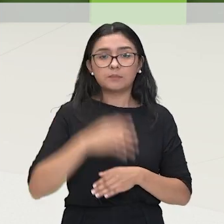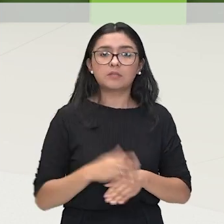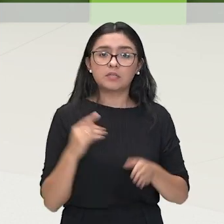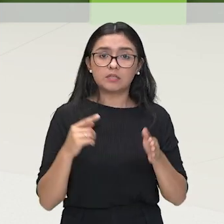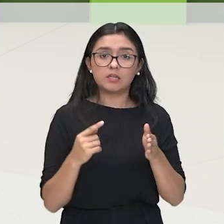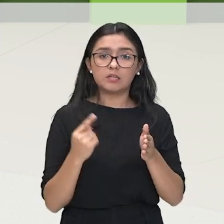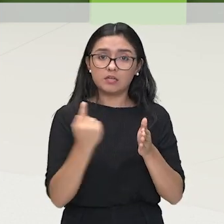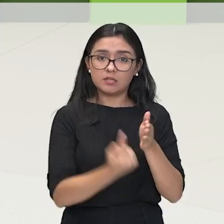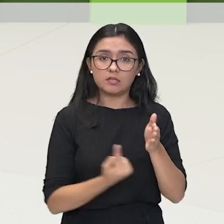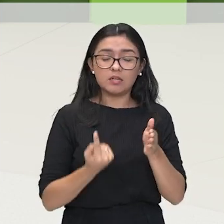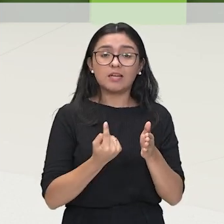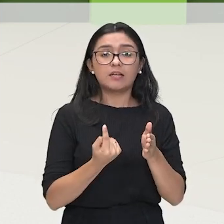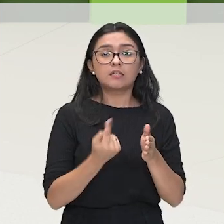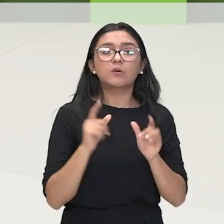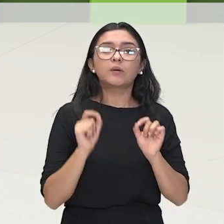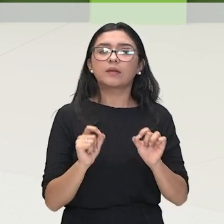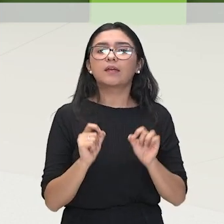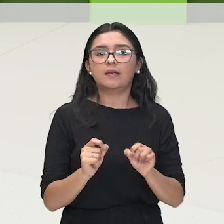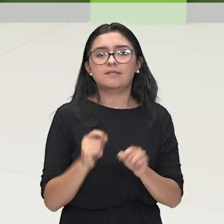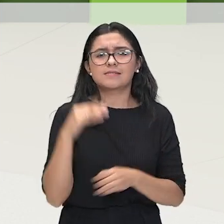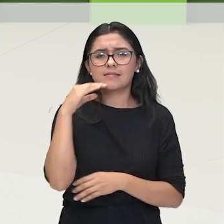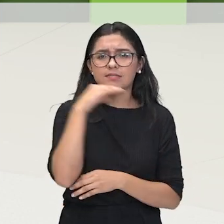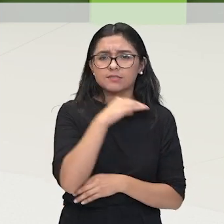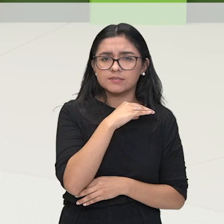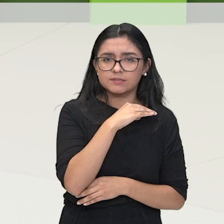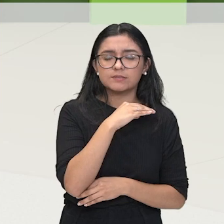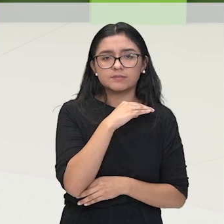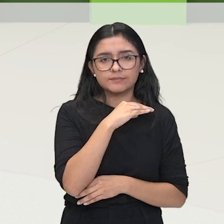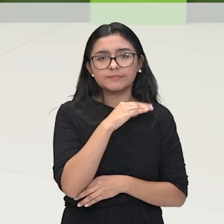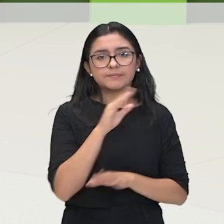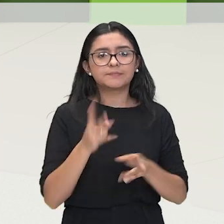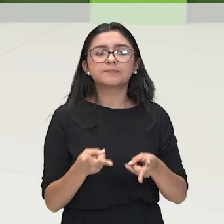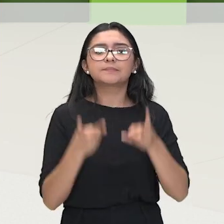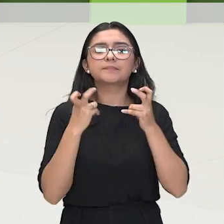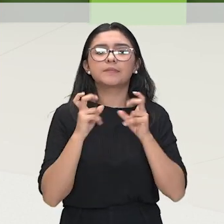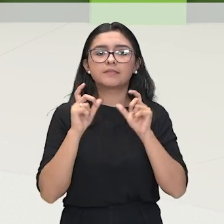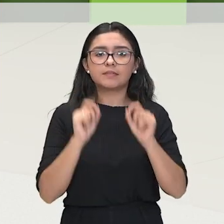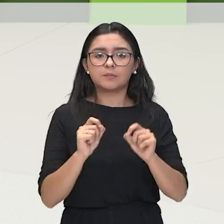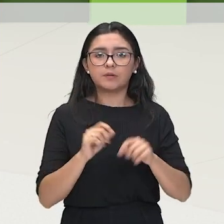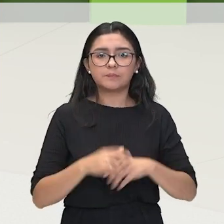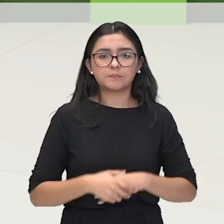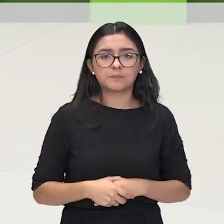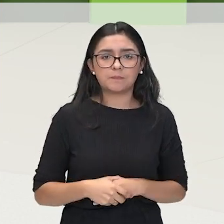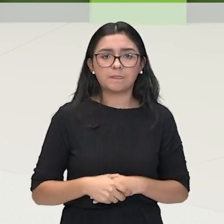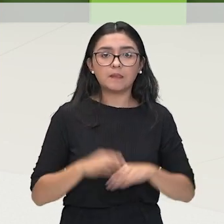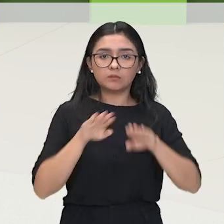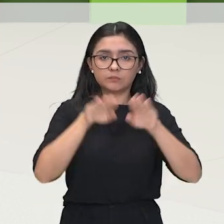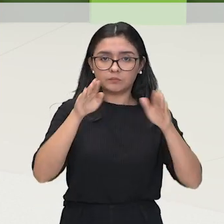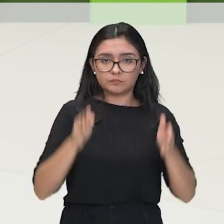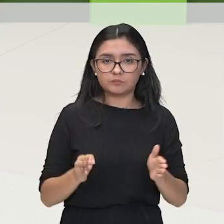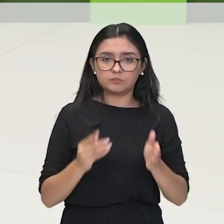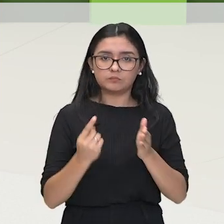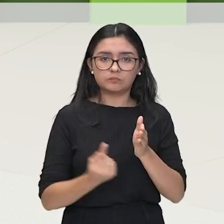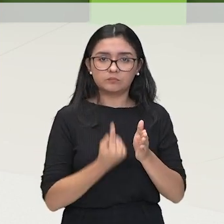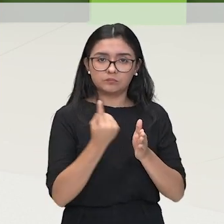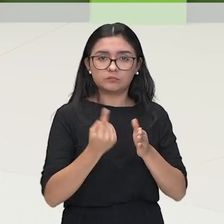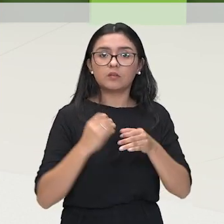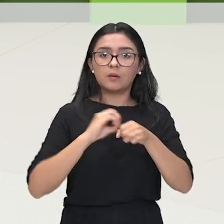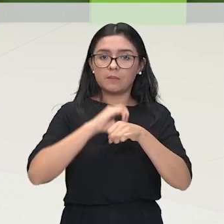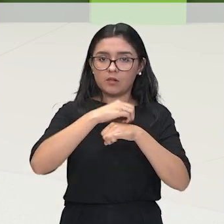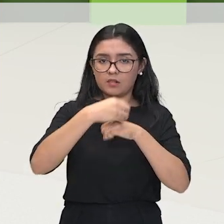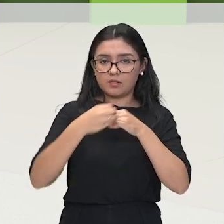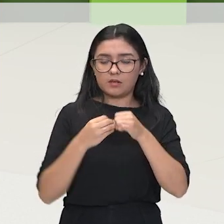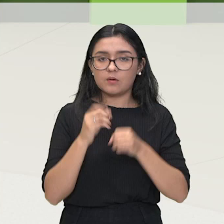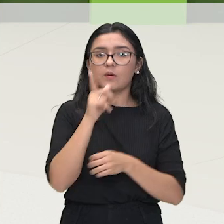esquenta aquilo que tem água, não é verdade? Observem que quando a radiação de micro-ondas passa pela molécula de água,